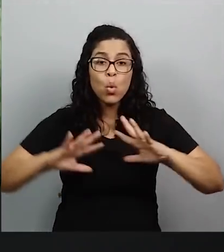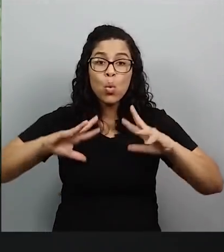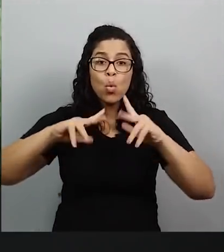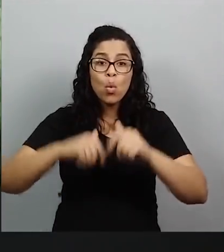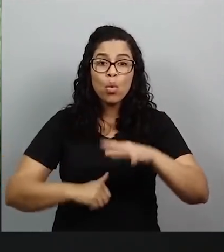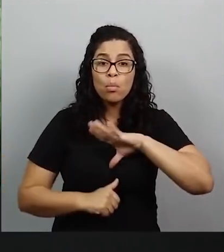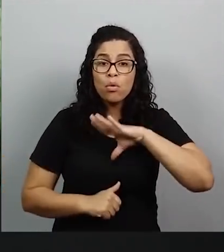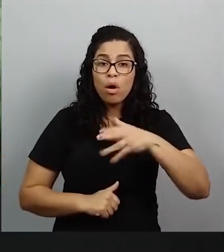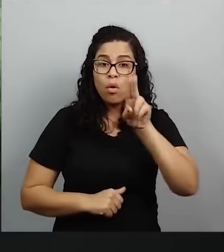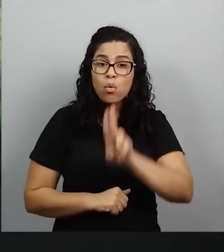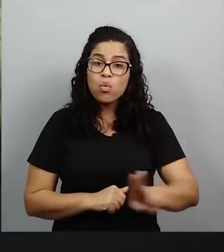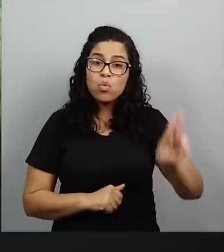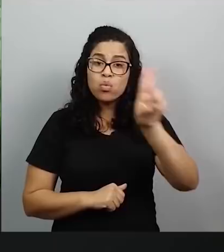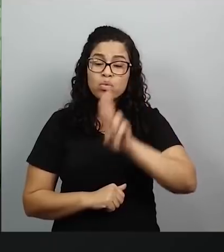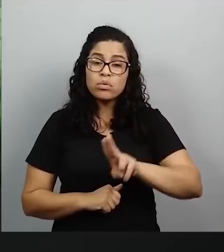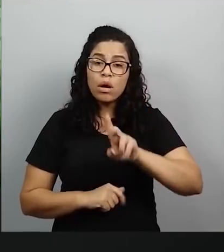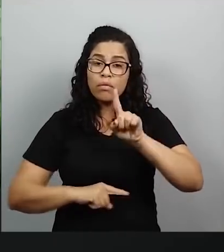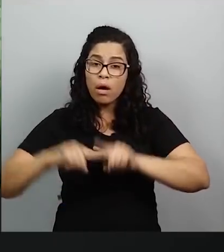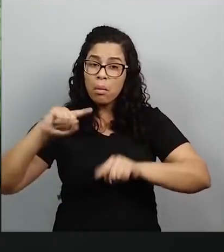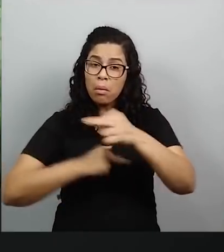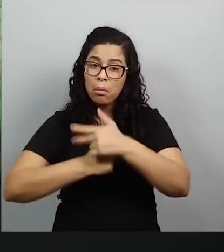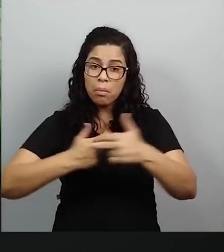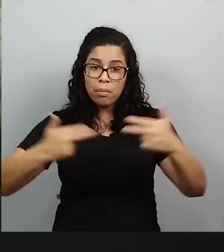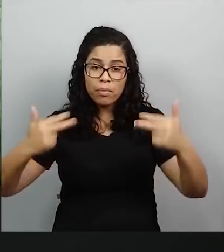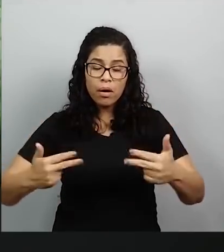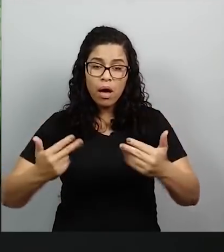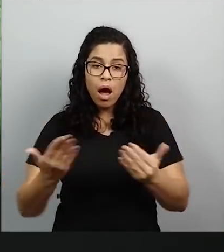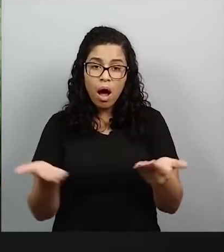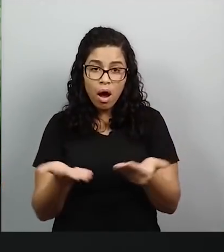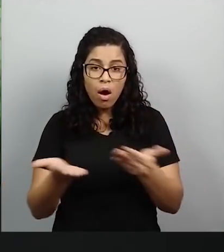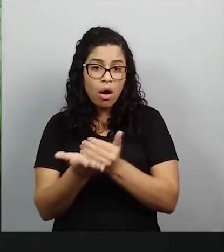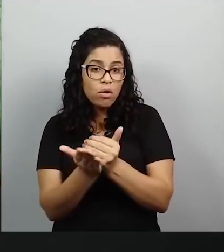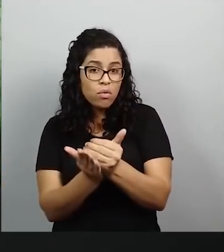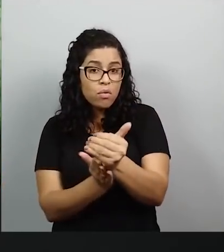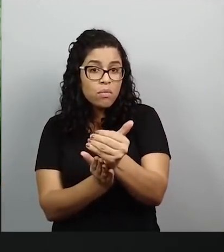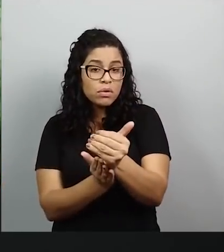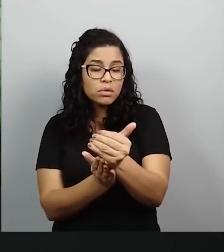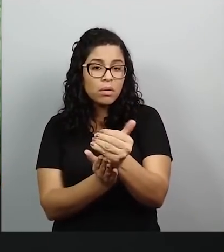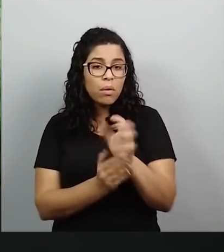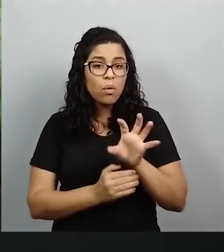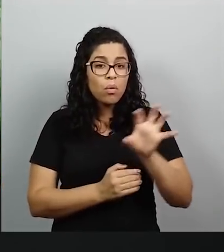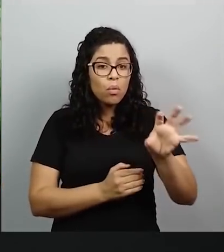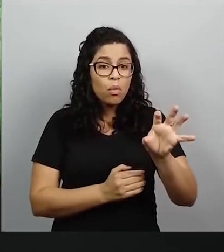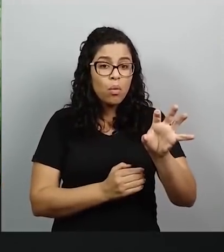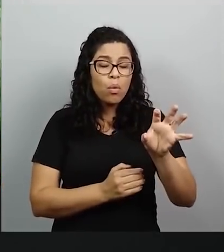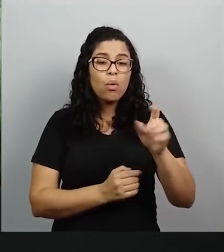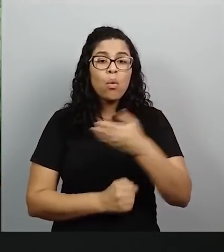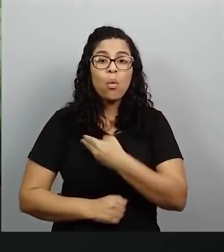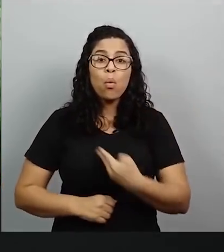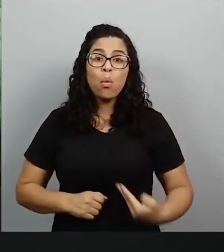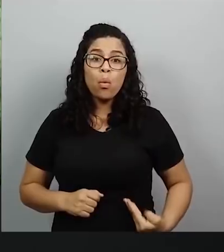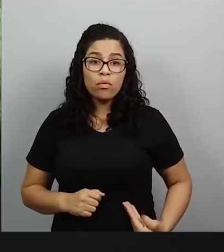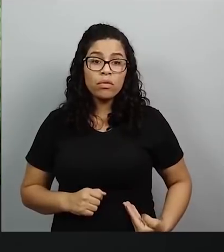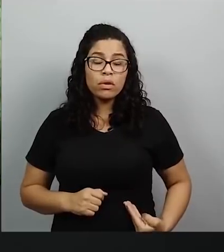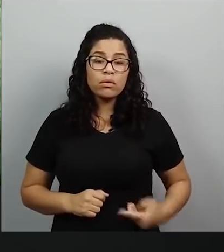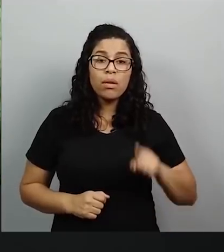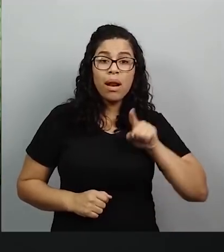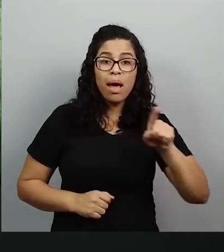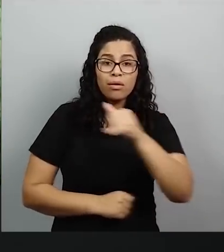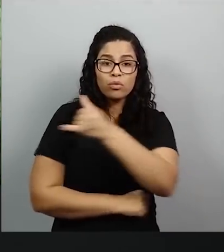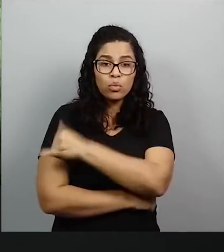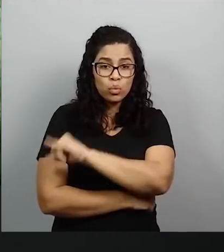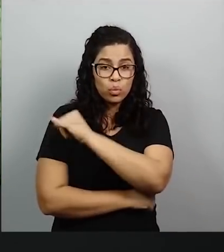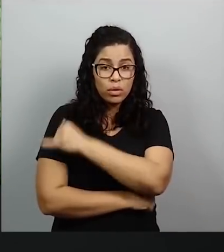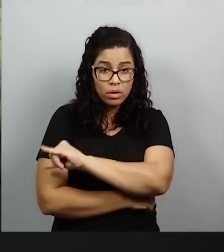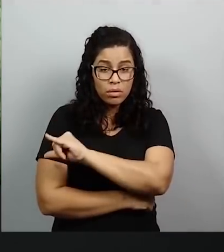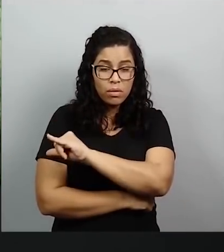que Portugal utilizava como recurso, e agora, nesse começo, a sede do governo português ele está